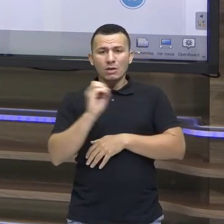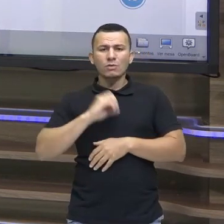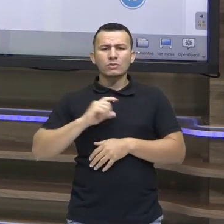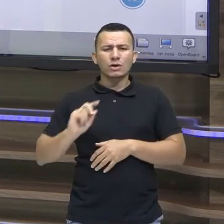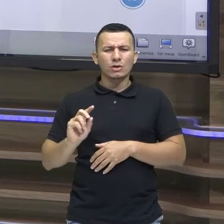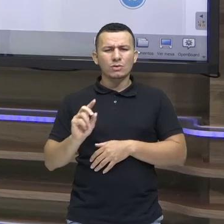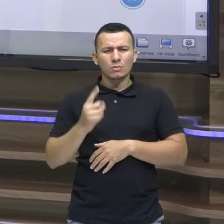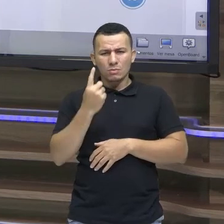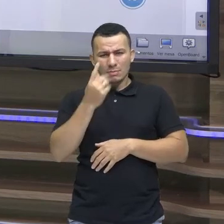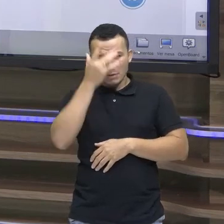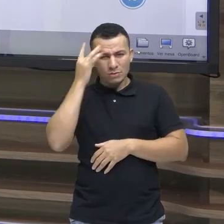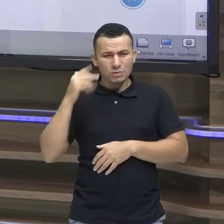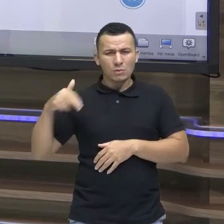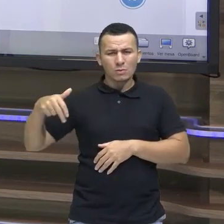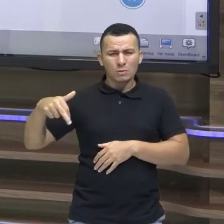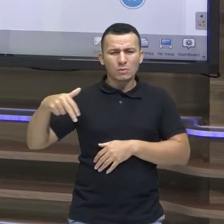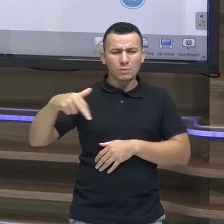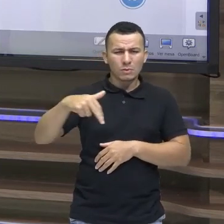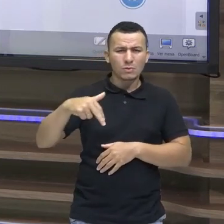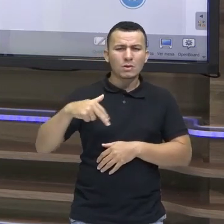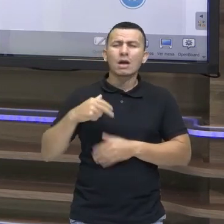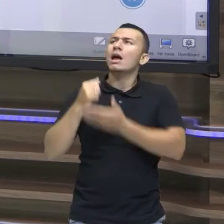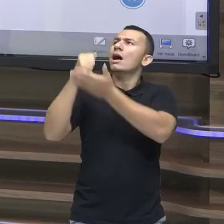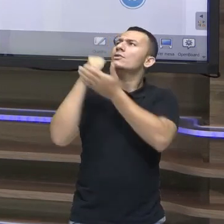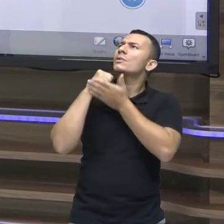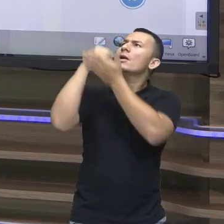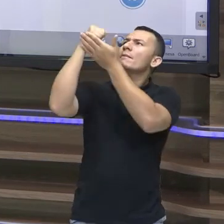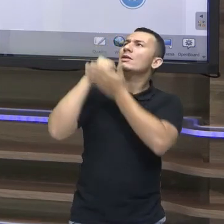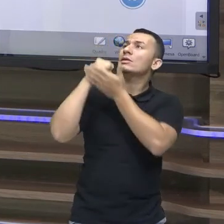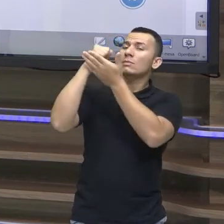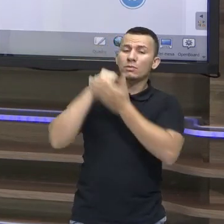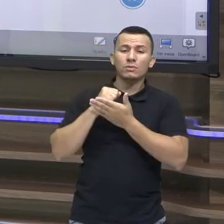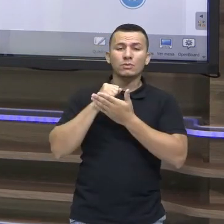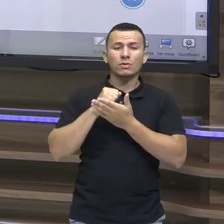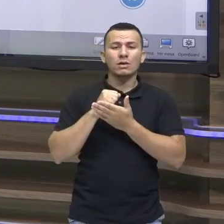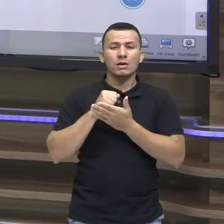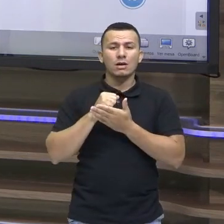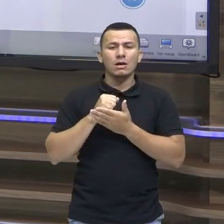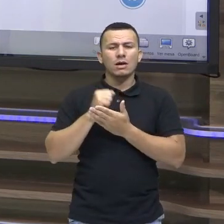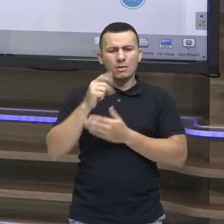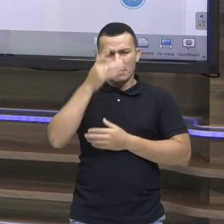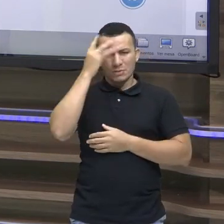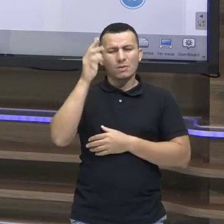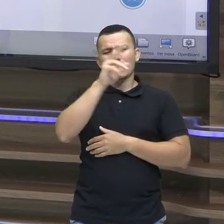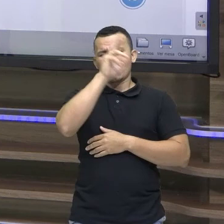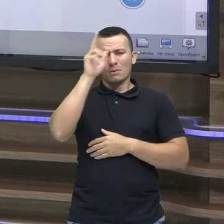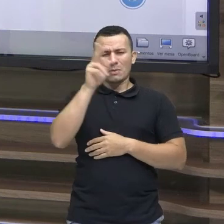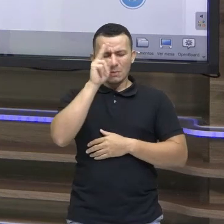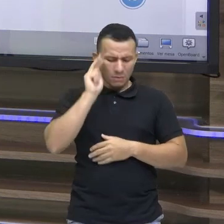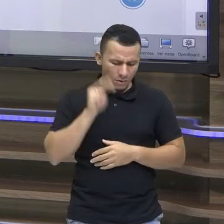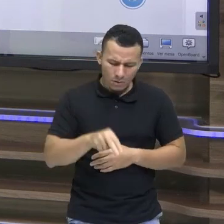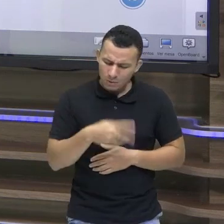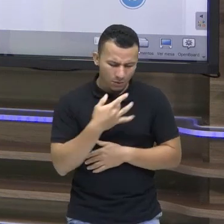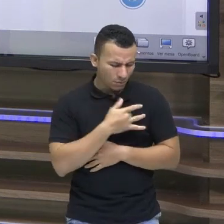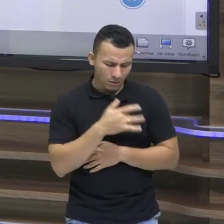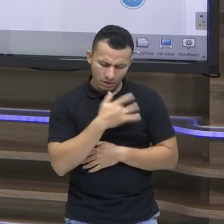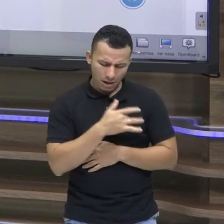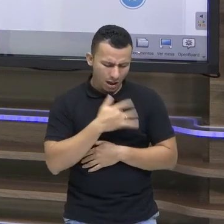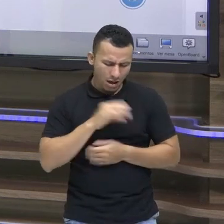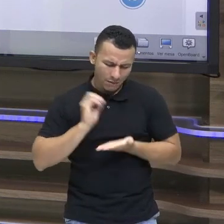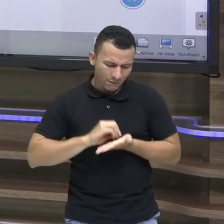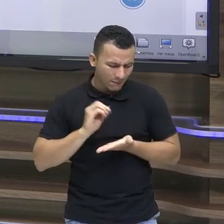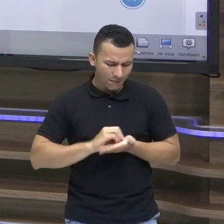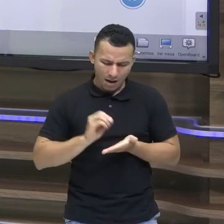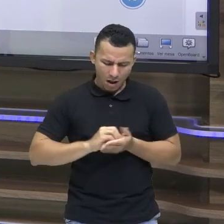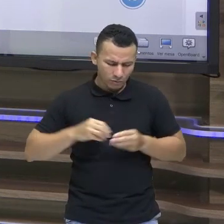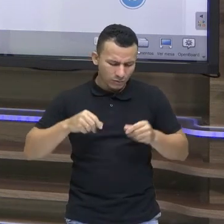lá e ele pediu socorro: me tire daqui, não é? E o bêbado disse para ele: ah, coitadinho, esqueceram de cobrir, tem